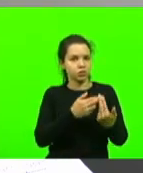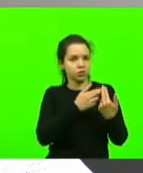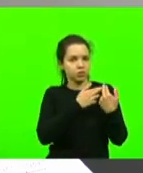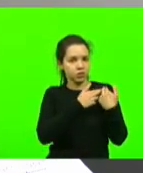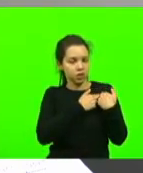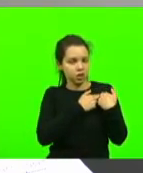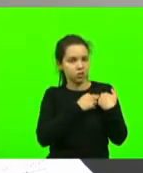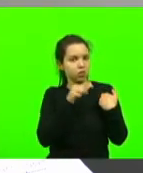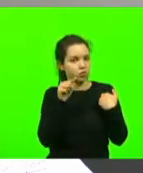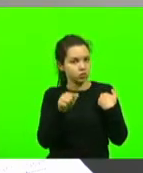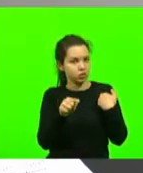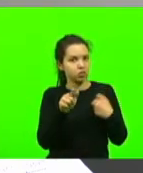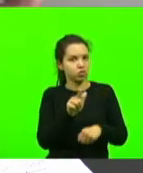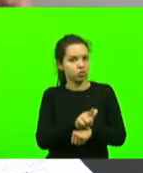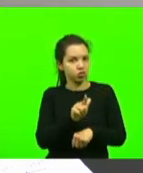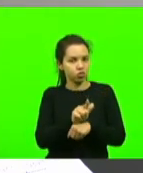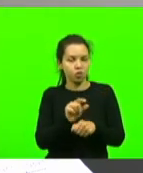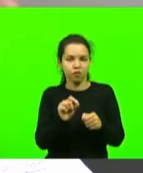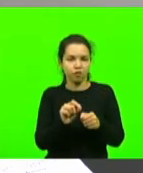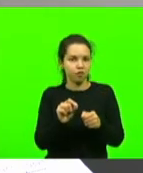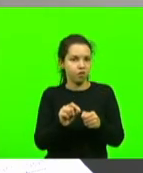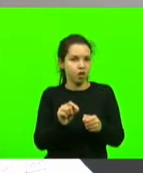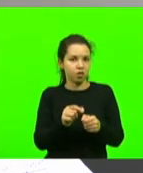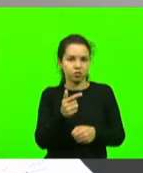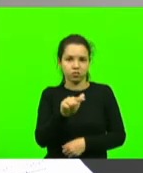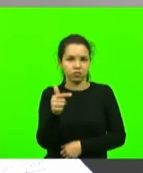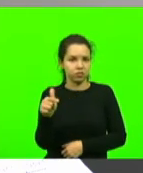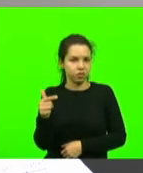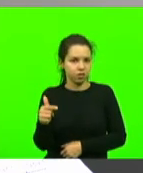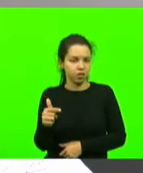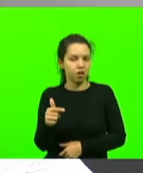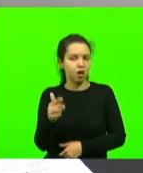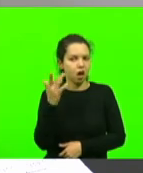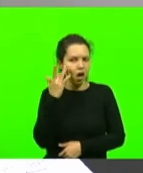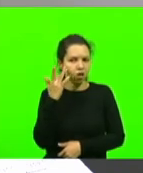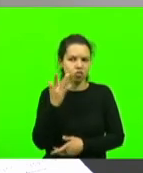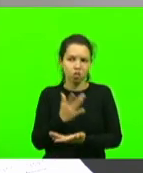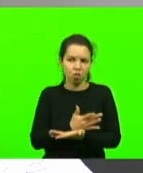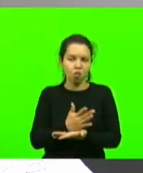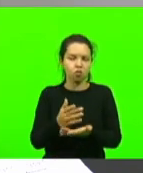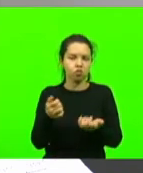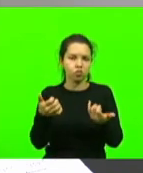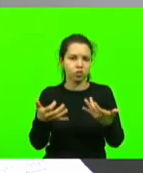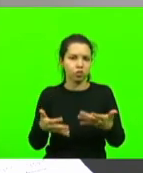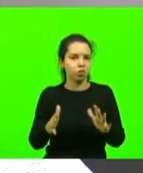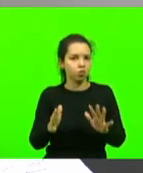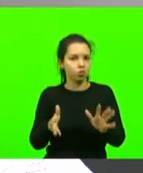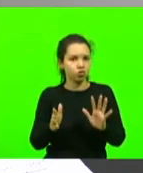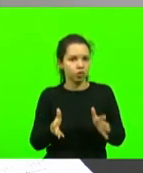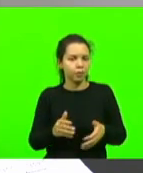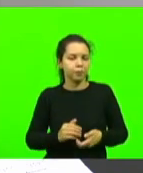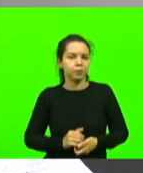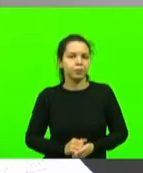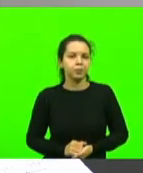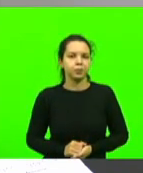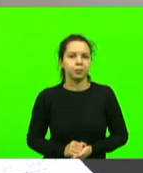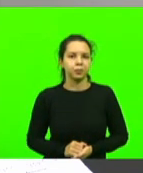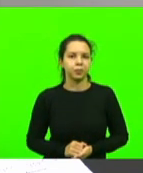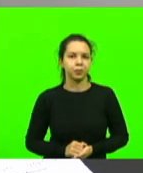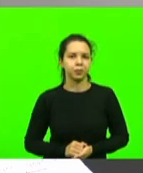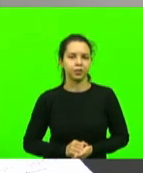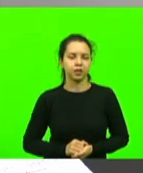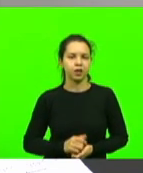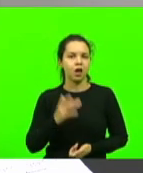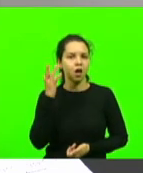que você com gestor não faz aqueles que alguém falou disso né acho que foi outro foi o